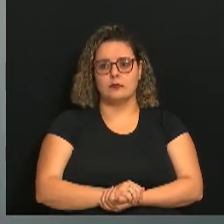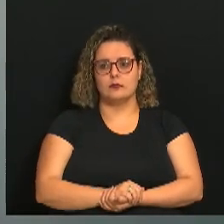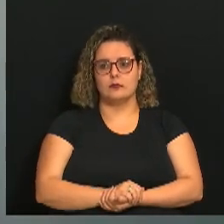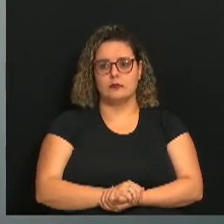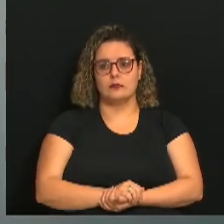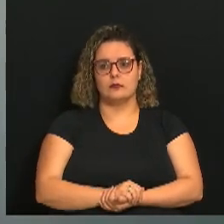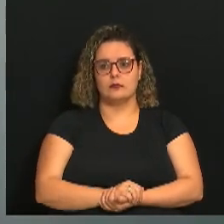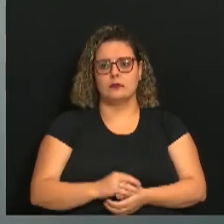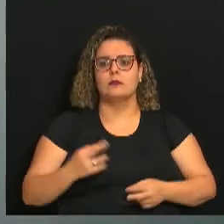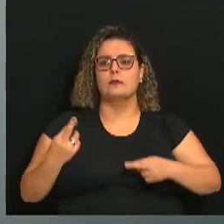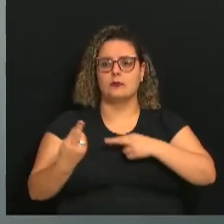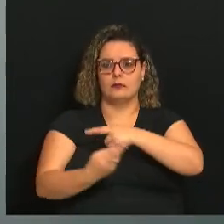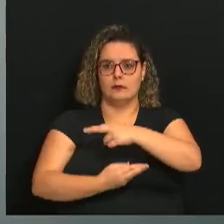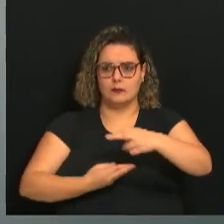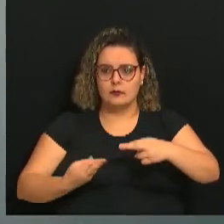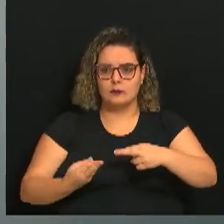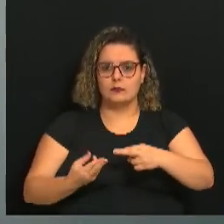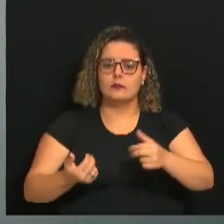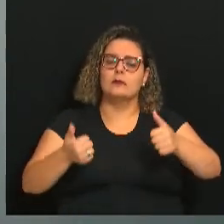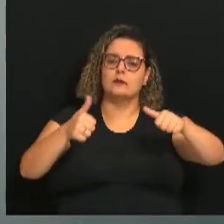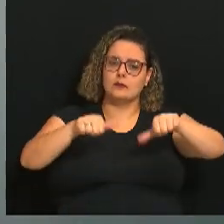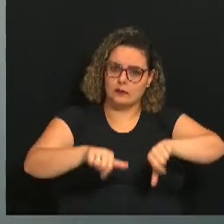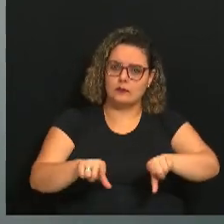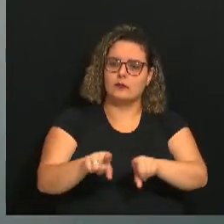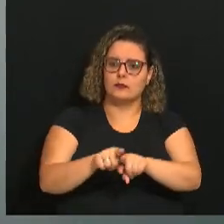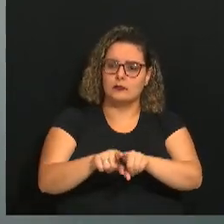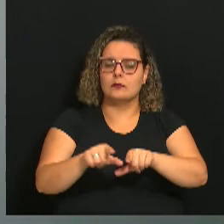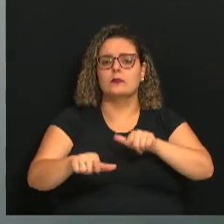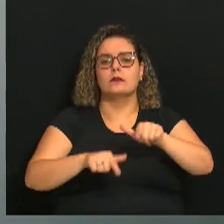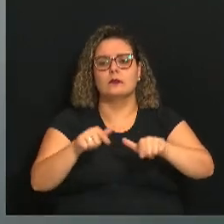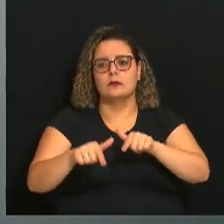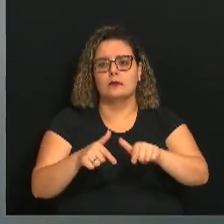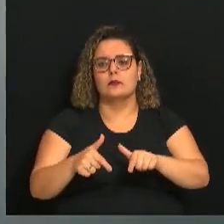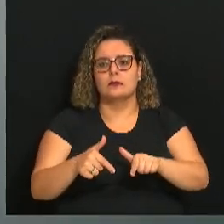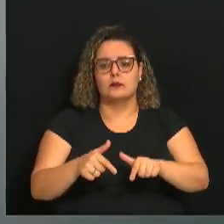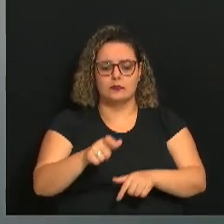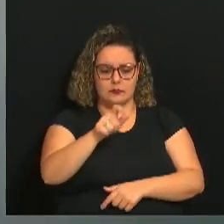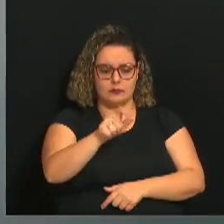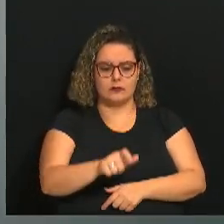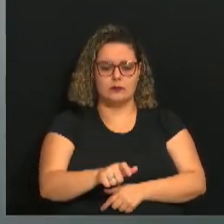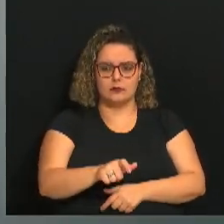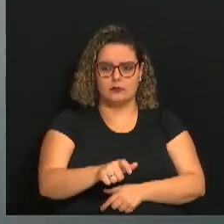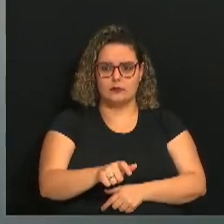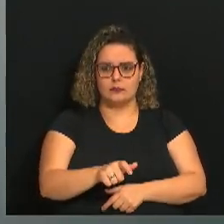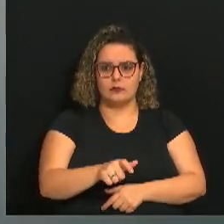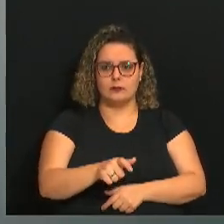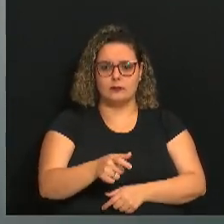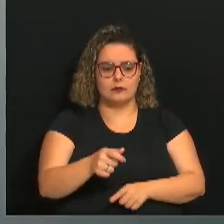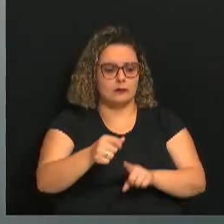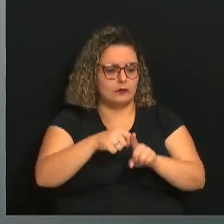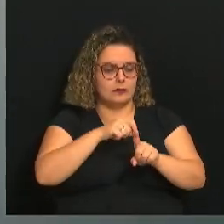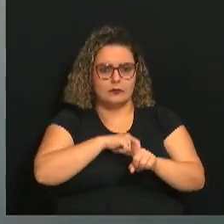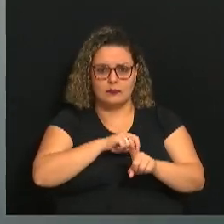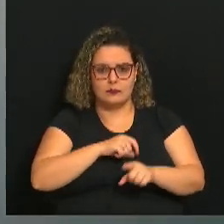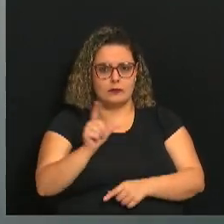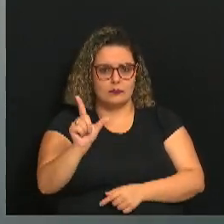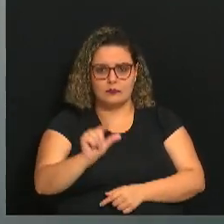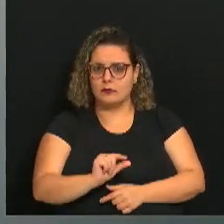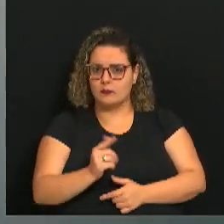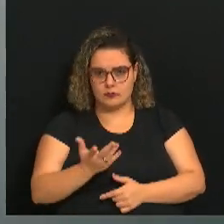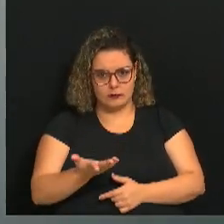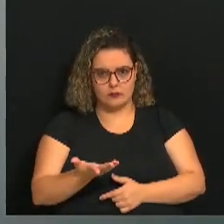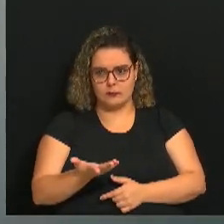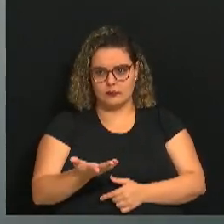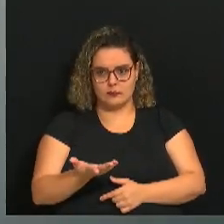aí, de quanto prejudica também o trabalho, quando você tem um trabalhador nessas condições tão nocivas aí, prestando serviço, nessas condições tão